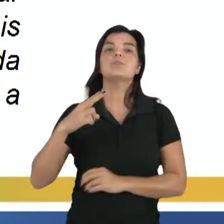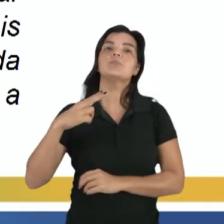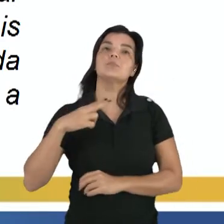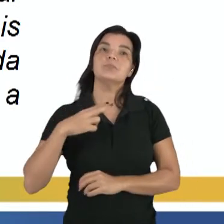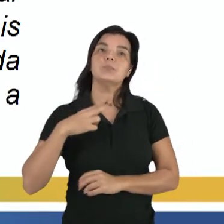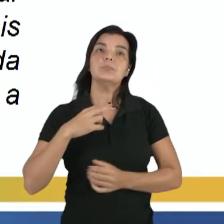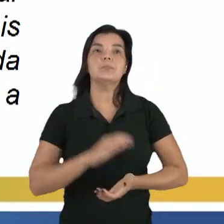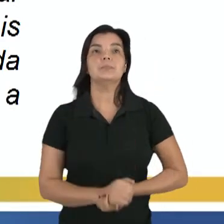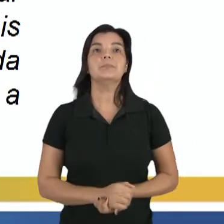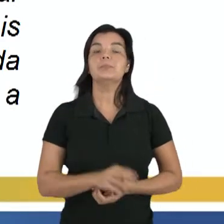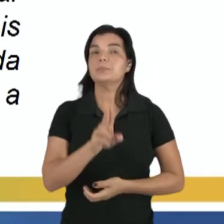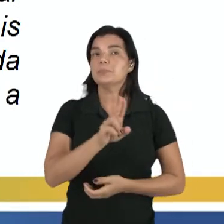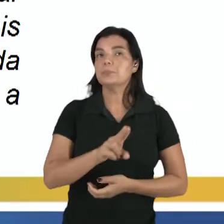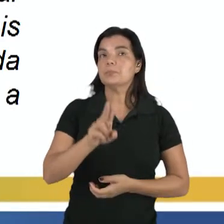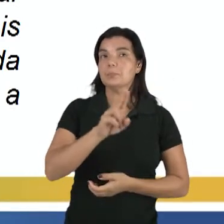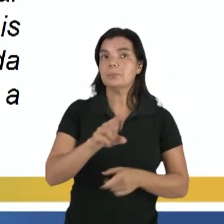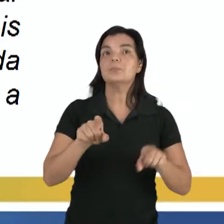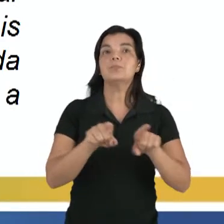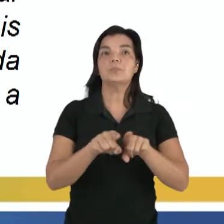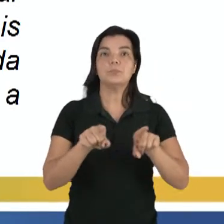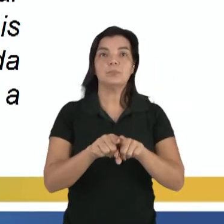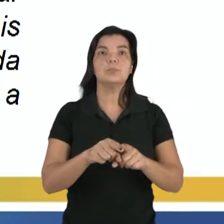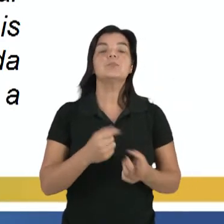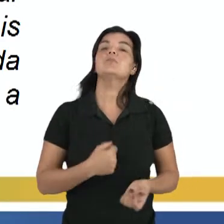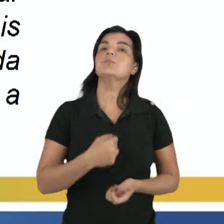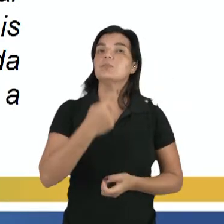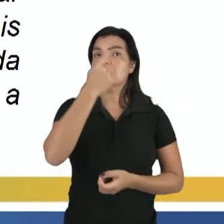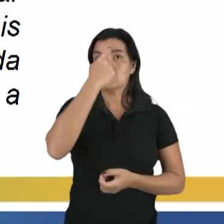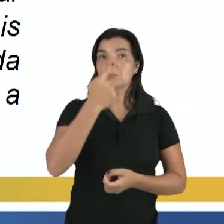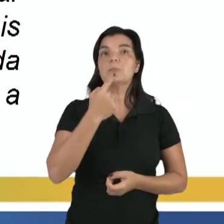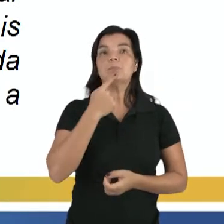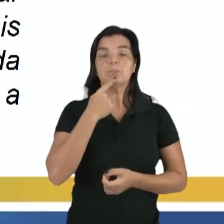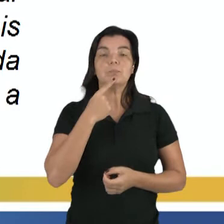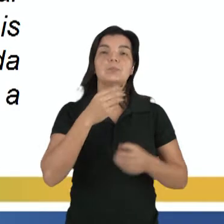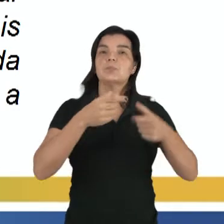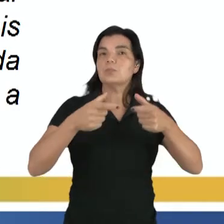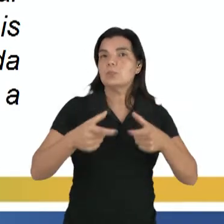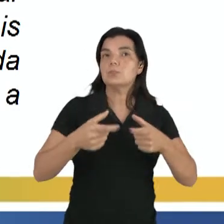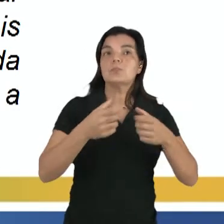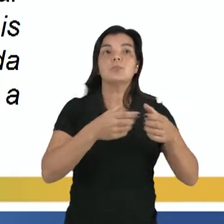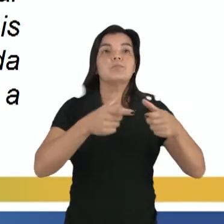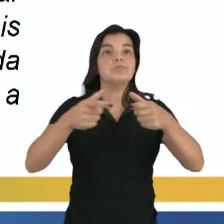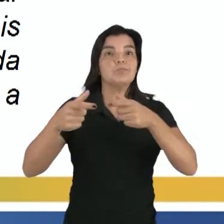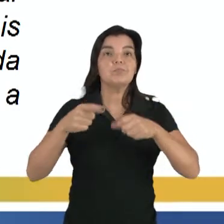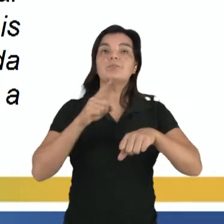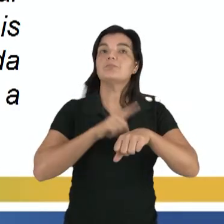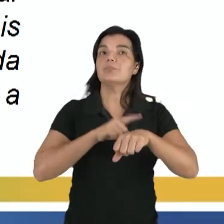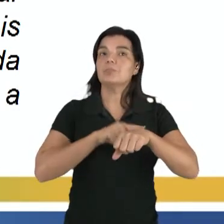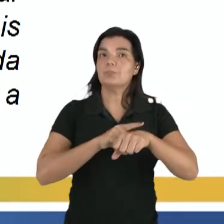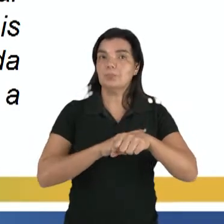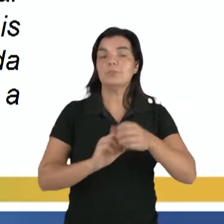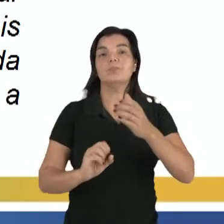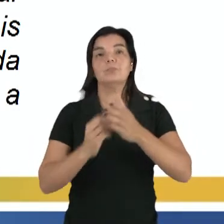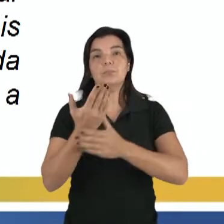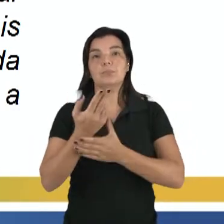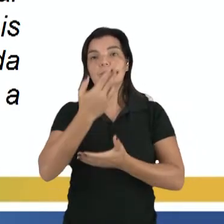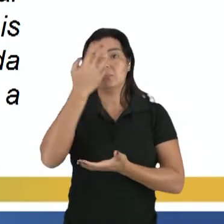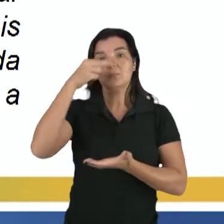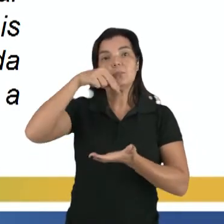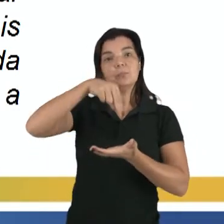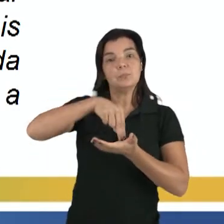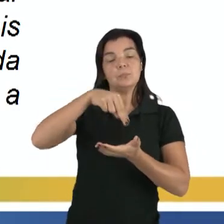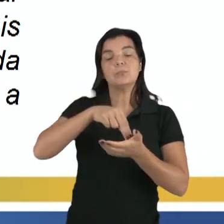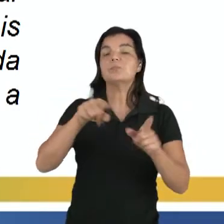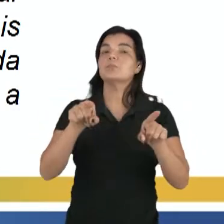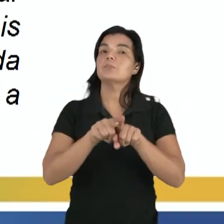sobre suas particularidades. São usadas figuras que condizem com a cena, o ambiente e o tempo onde estão situados